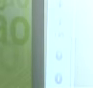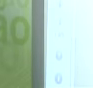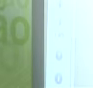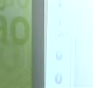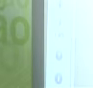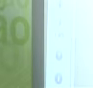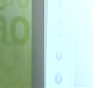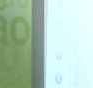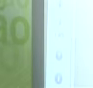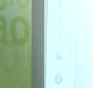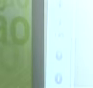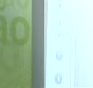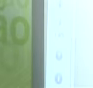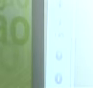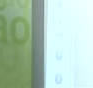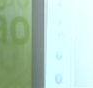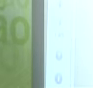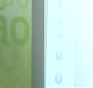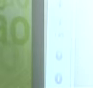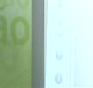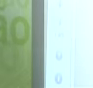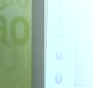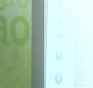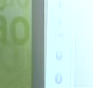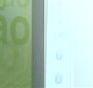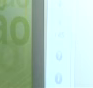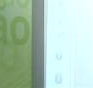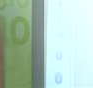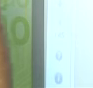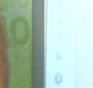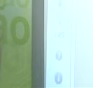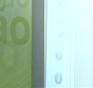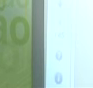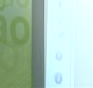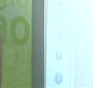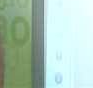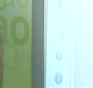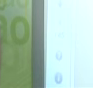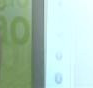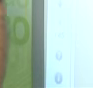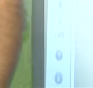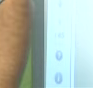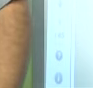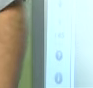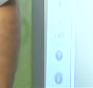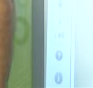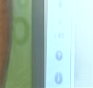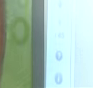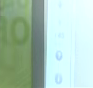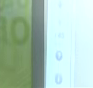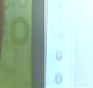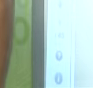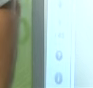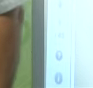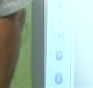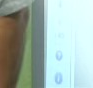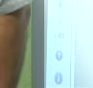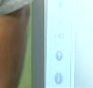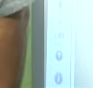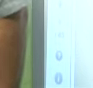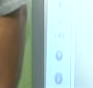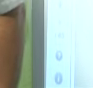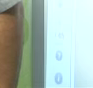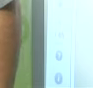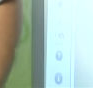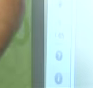né? E finalmente ele vai dar um sorriso, sem precisar fazer nenhum som. No início, para o bebê dar uma risadinha, você tem que falar,